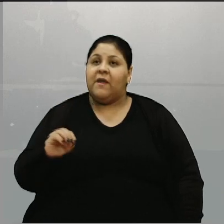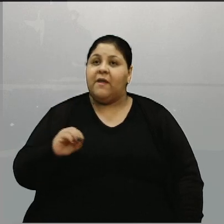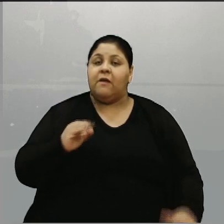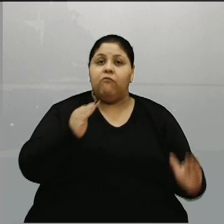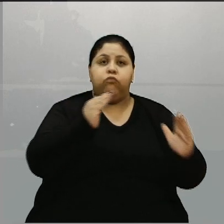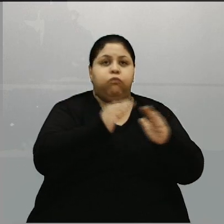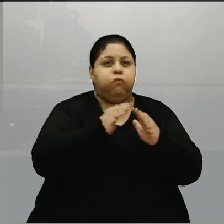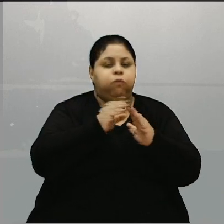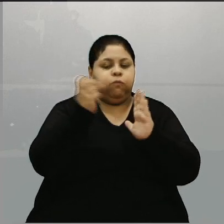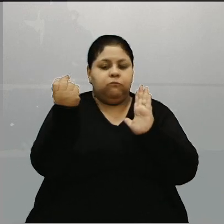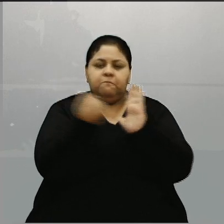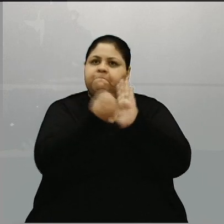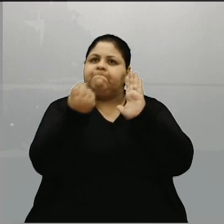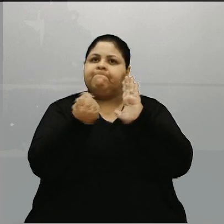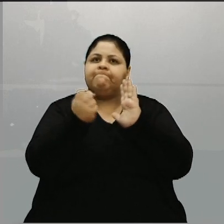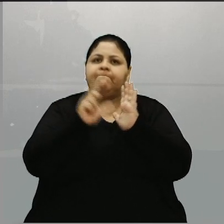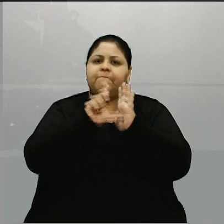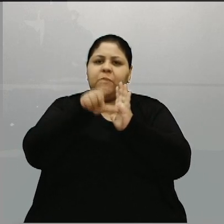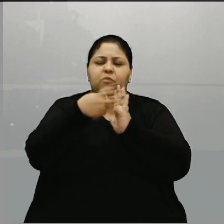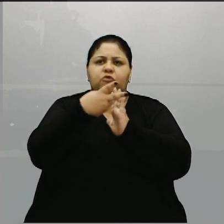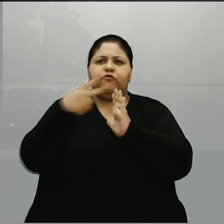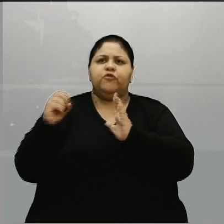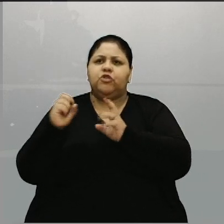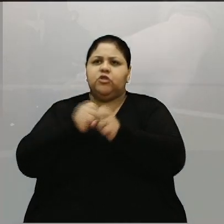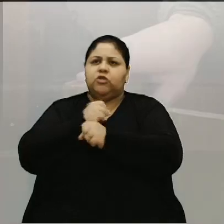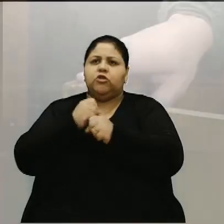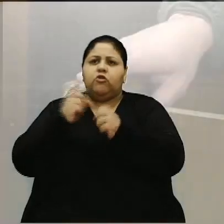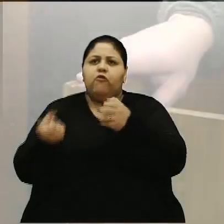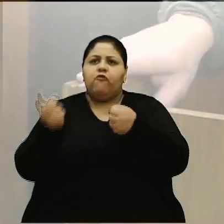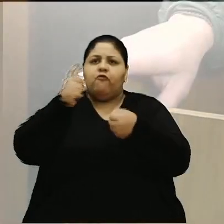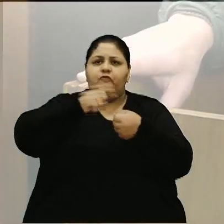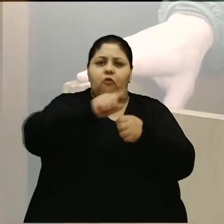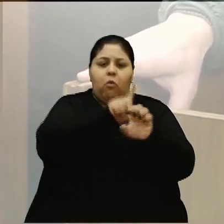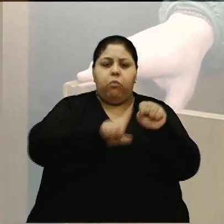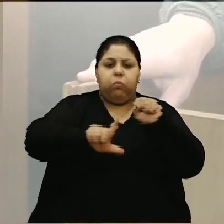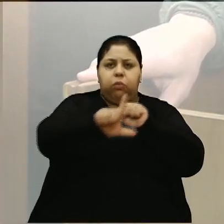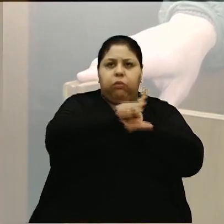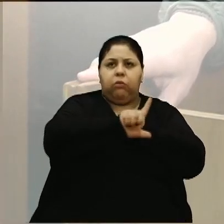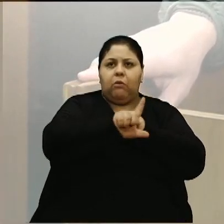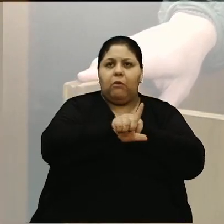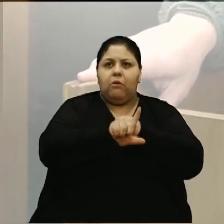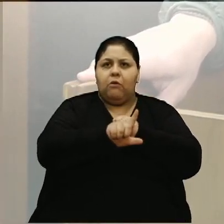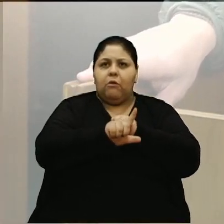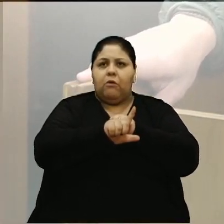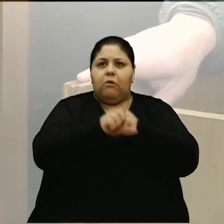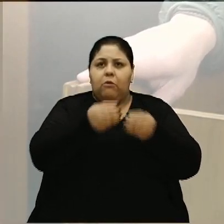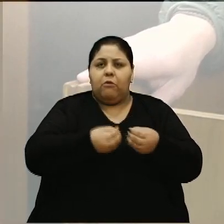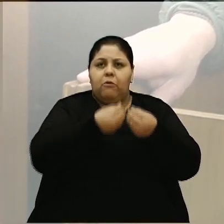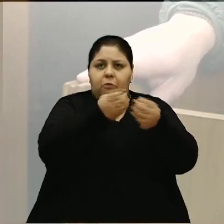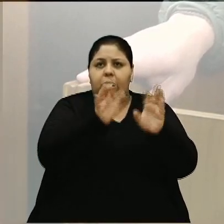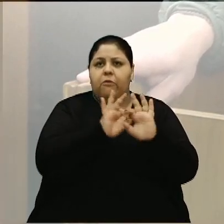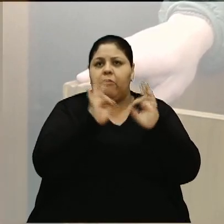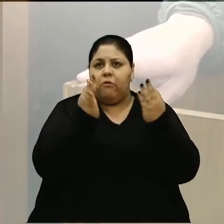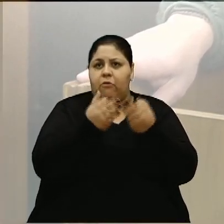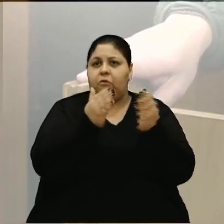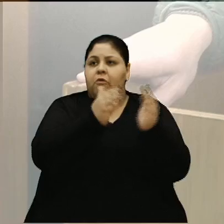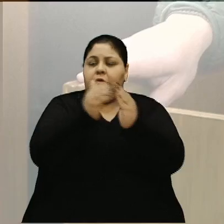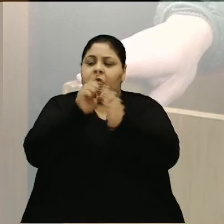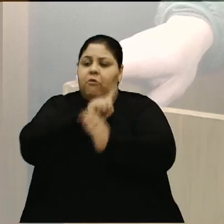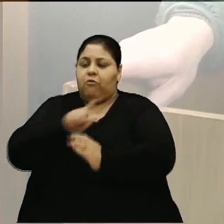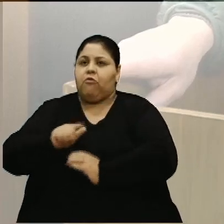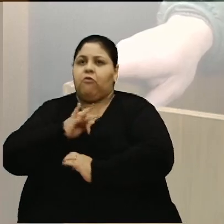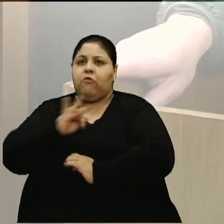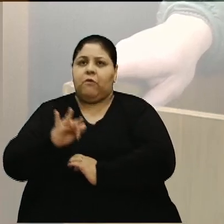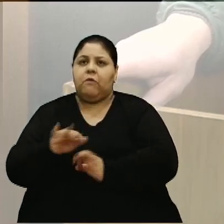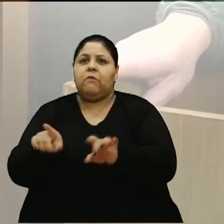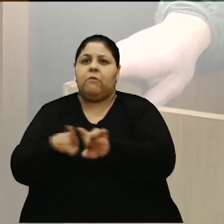histórico aqui no município também, depois de 20 anos, volta a ter loteamento popular para contemplar famílias e possíveis casas aí do governo federal que também estão